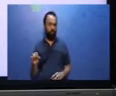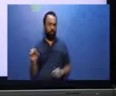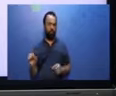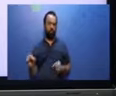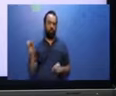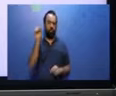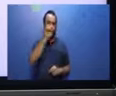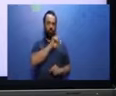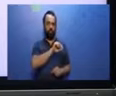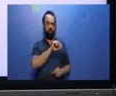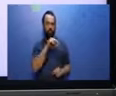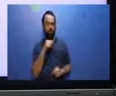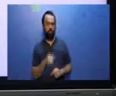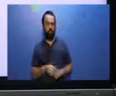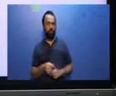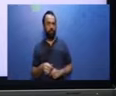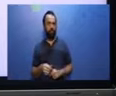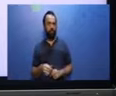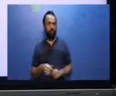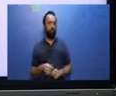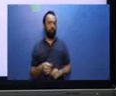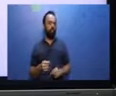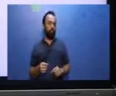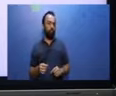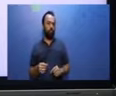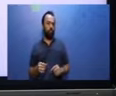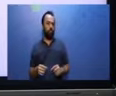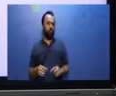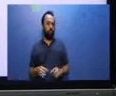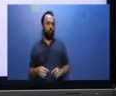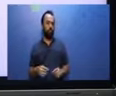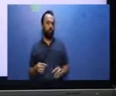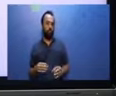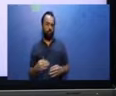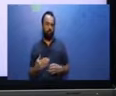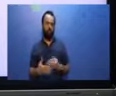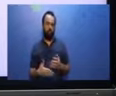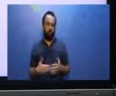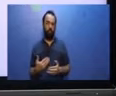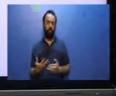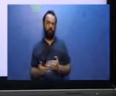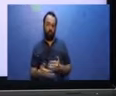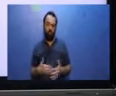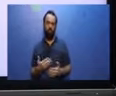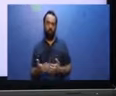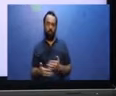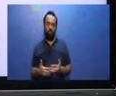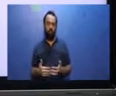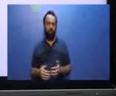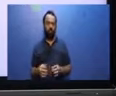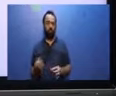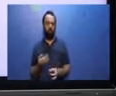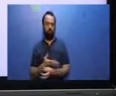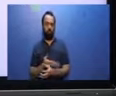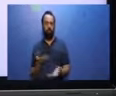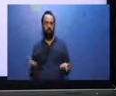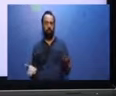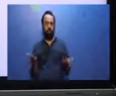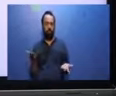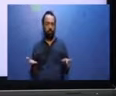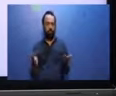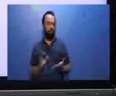membro para outro os ângulos como coeficiencia prossiga com o mesmo raciocínio até o término do